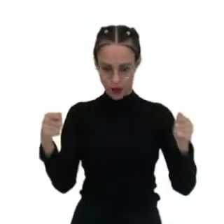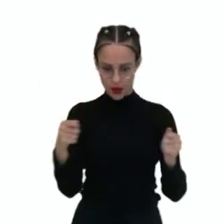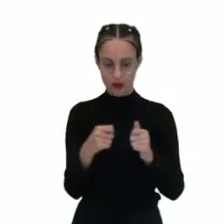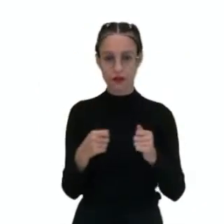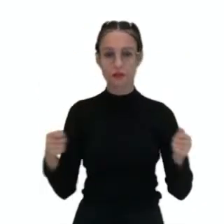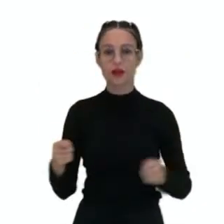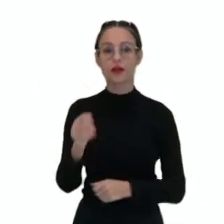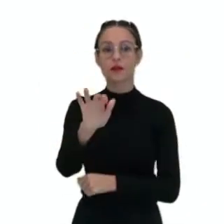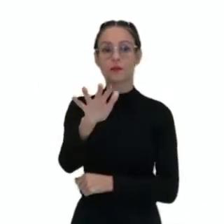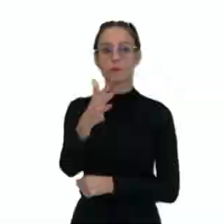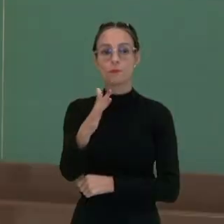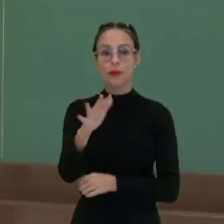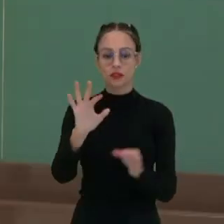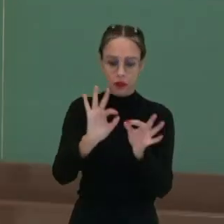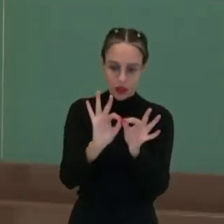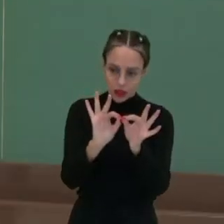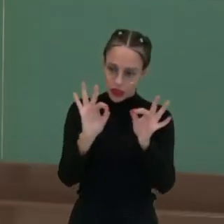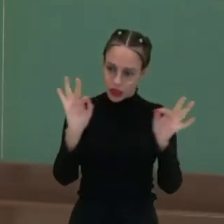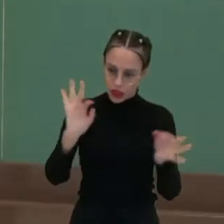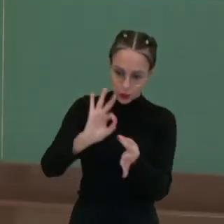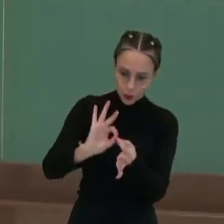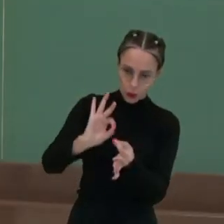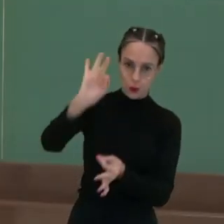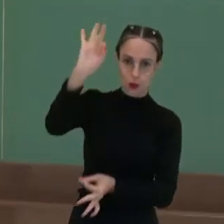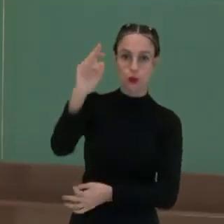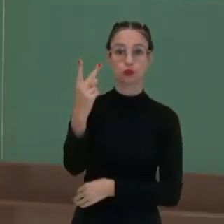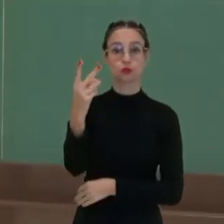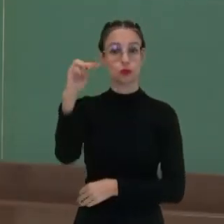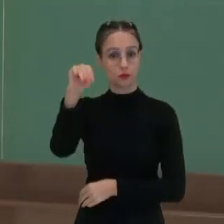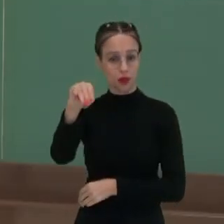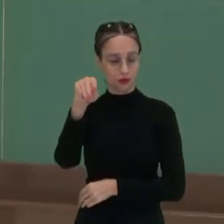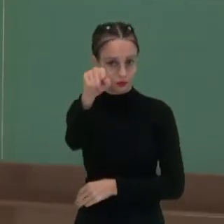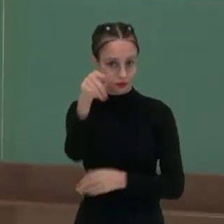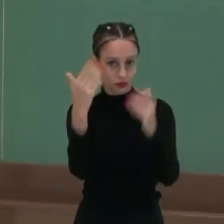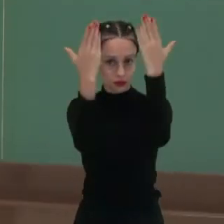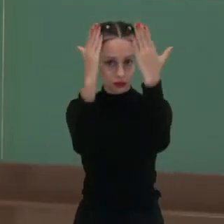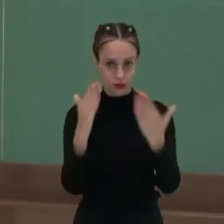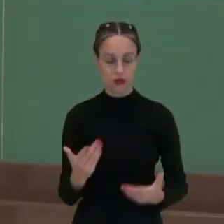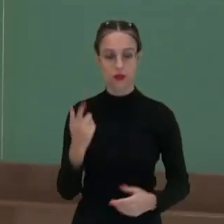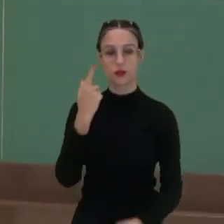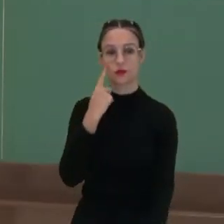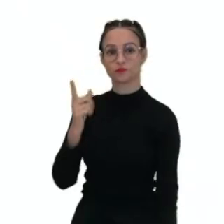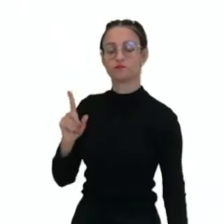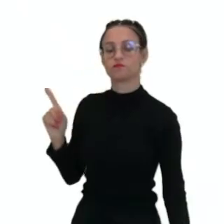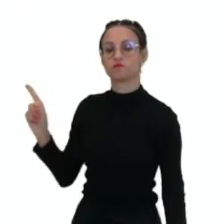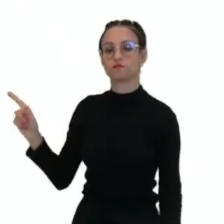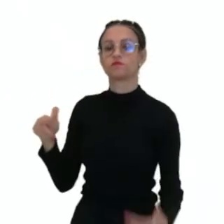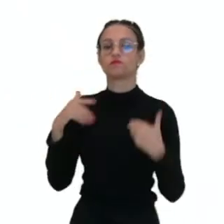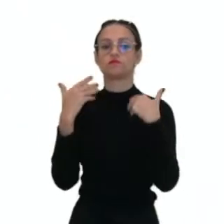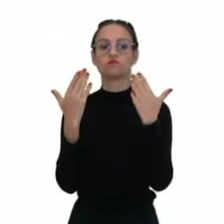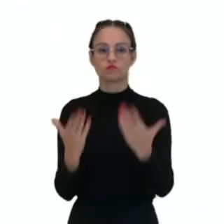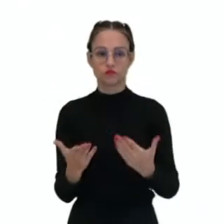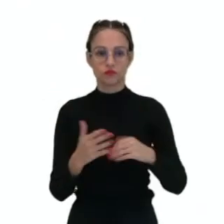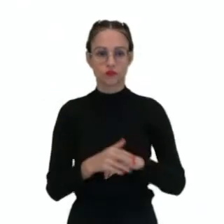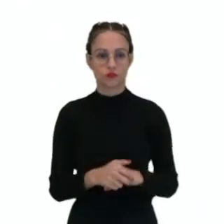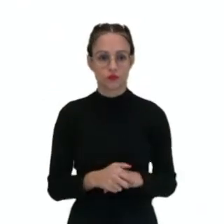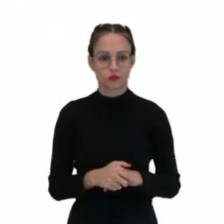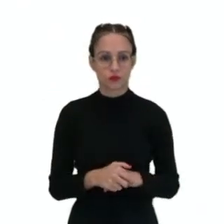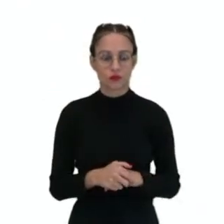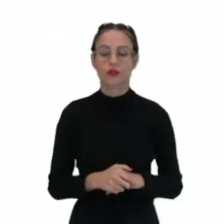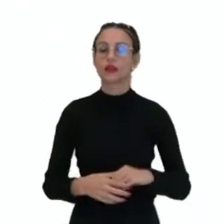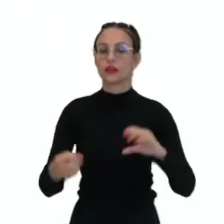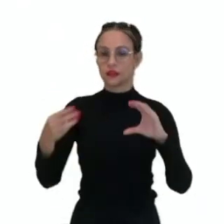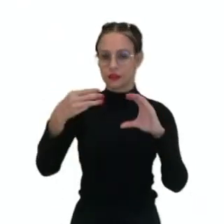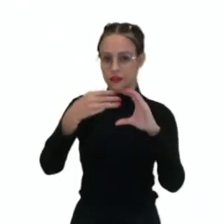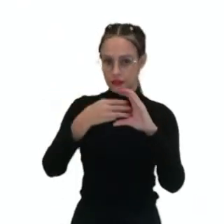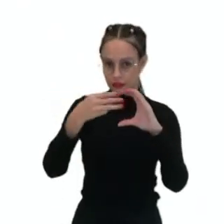tá? 2 metros de comprimento. Então, analisem aqui, ó, pessoal. Então, aqui eu tenho a